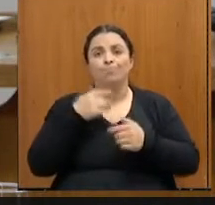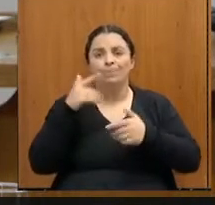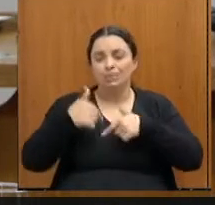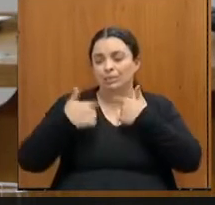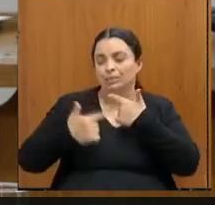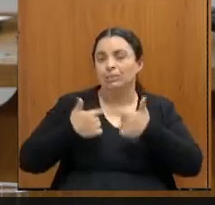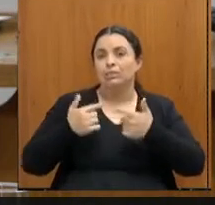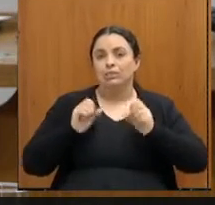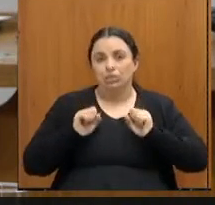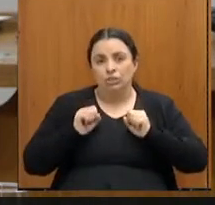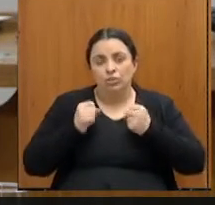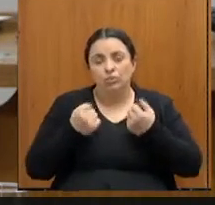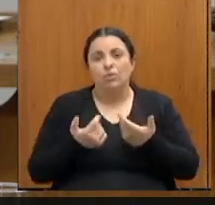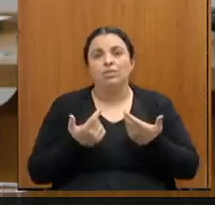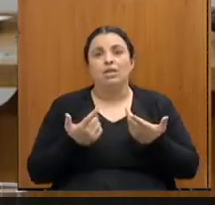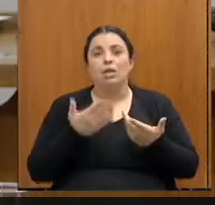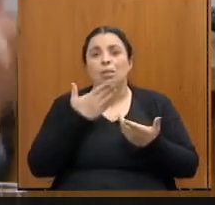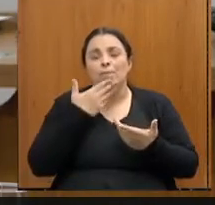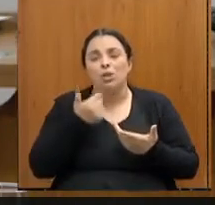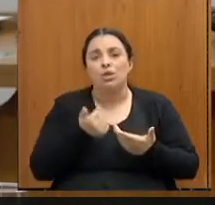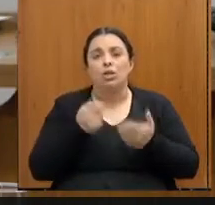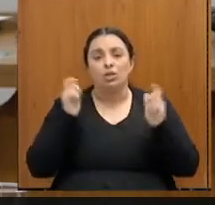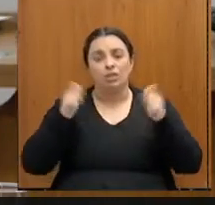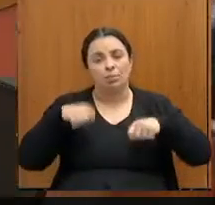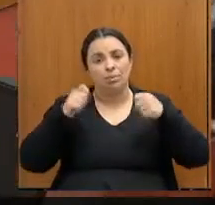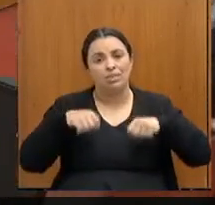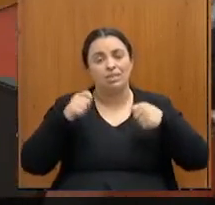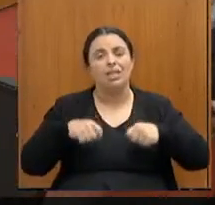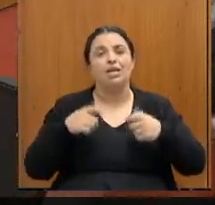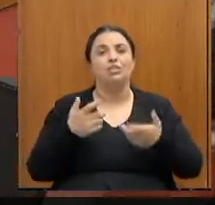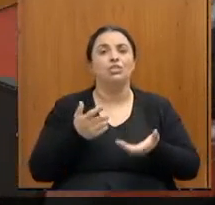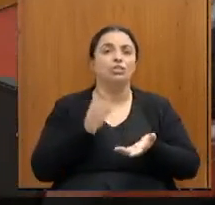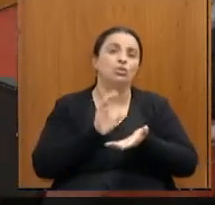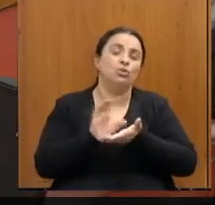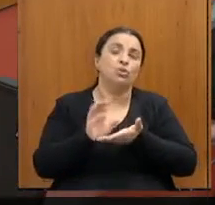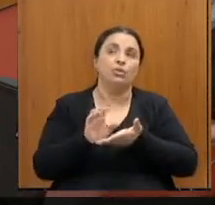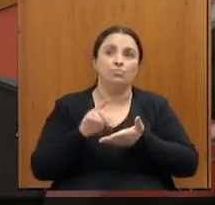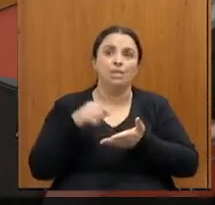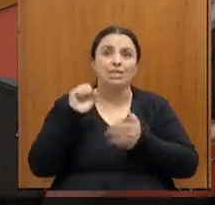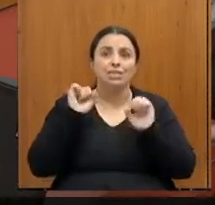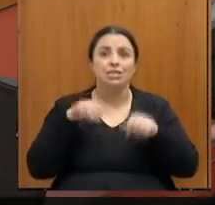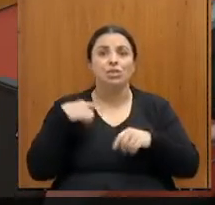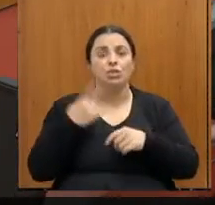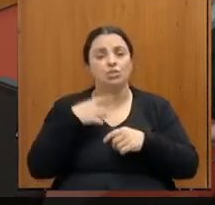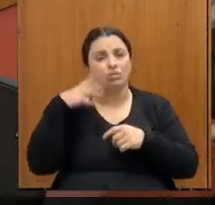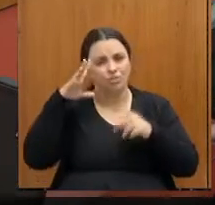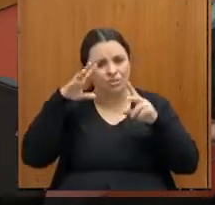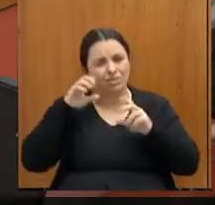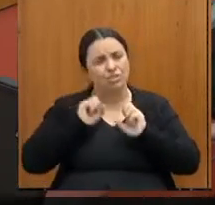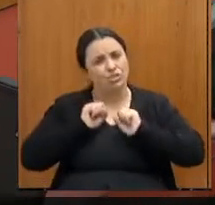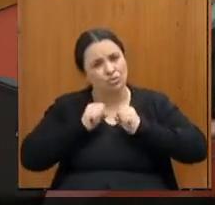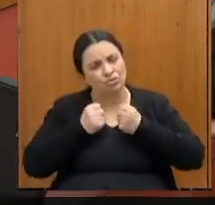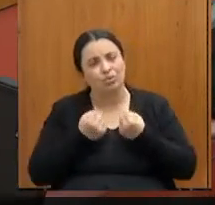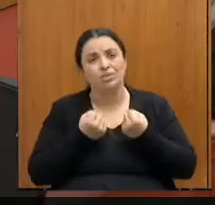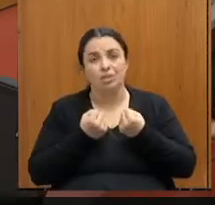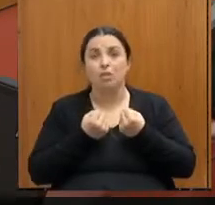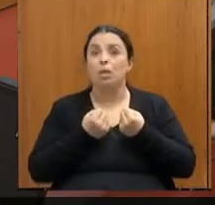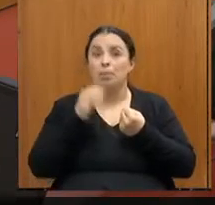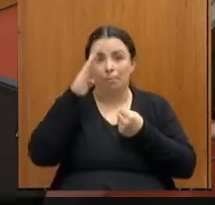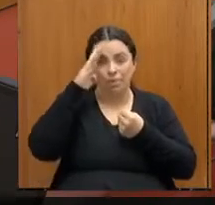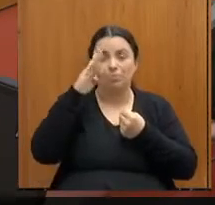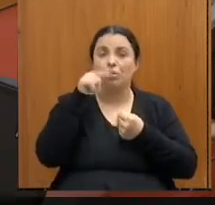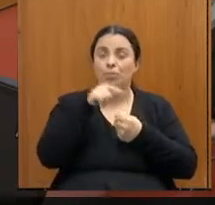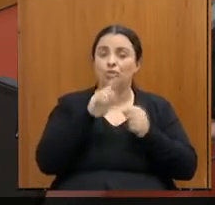melhorando a nossa capacidade de execução e todo esforço tem feito principalmente no âmbito da fapemig Olá você que espero